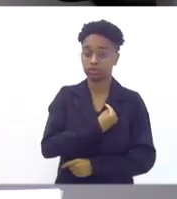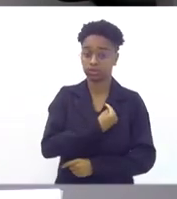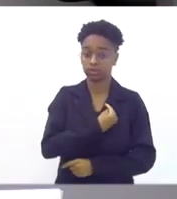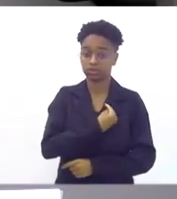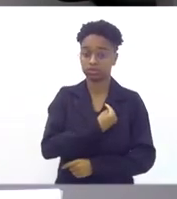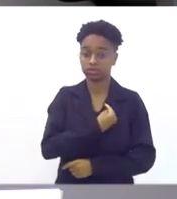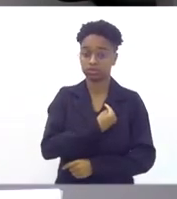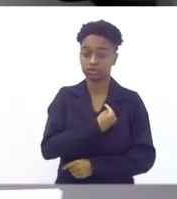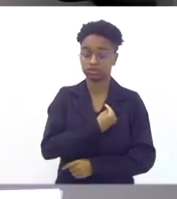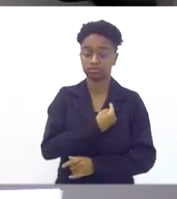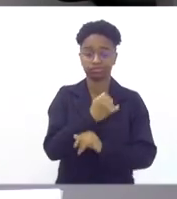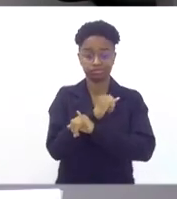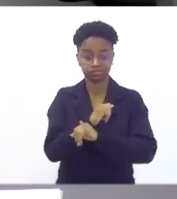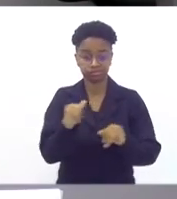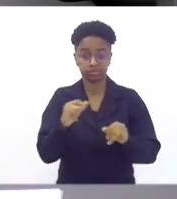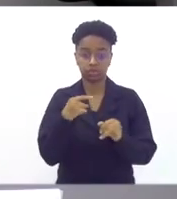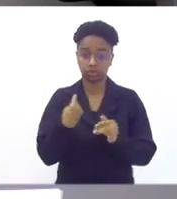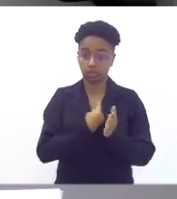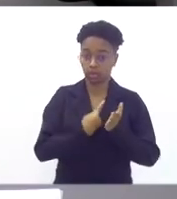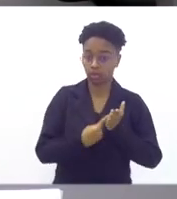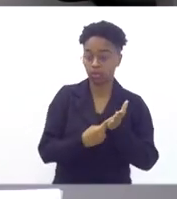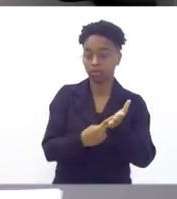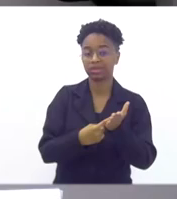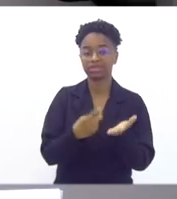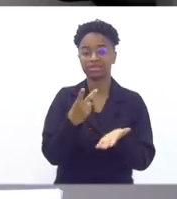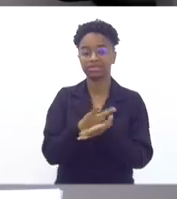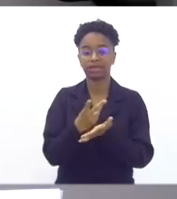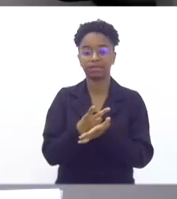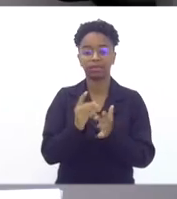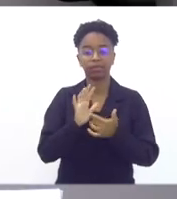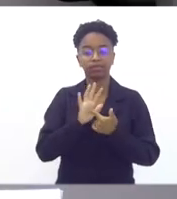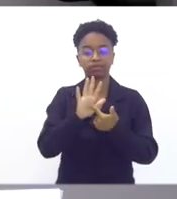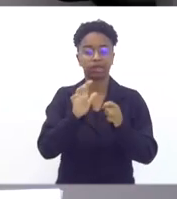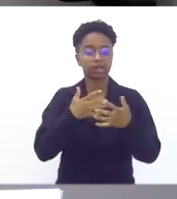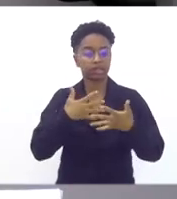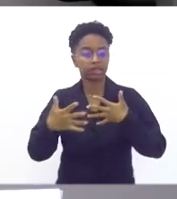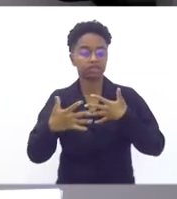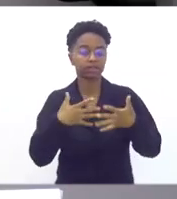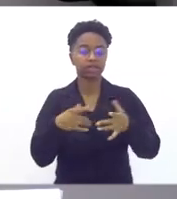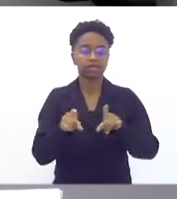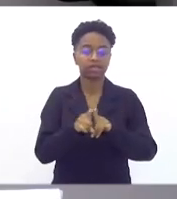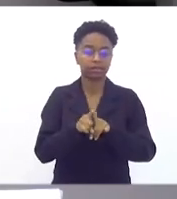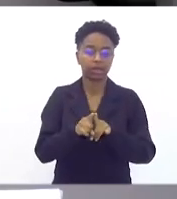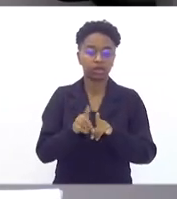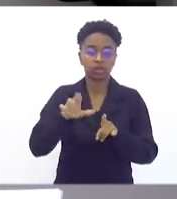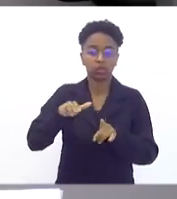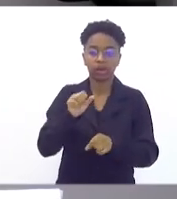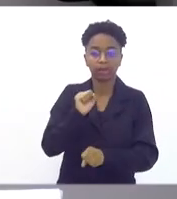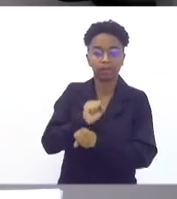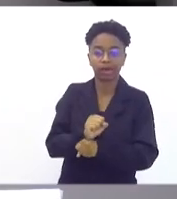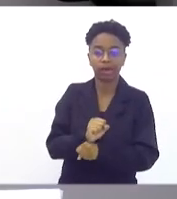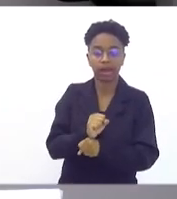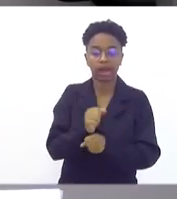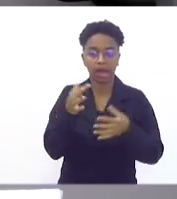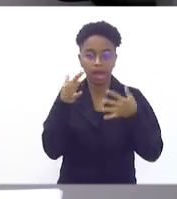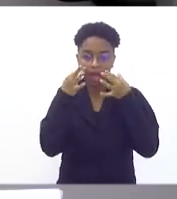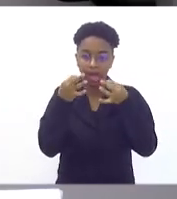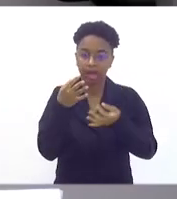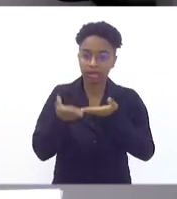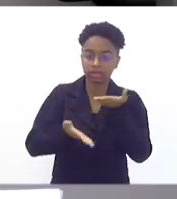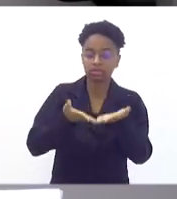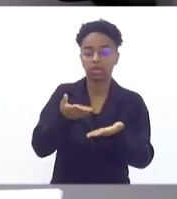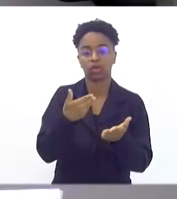reforço que o nosso compromisso vai ser sempre pela transparência e jamais deixar de atender quaisquer pleitos eh